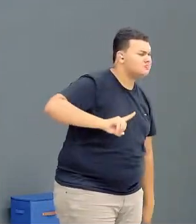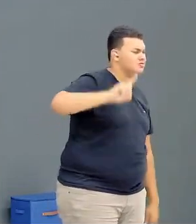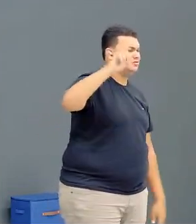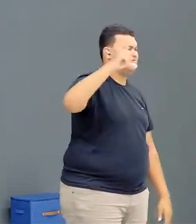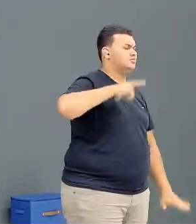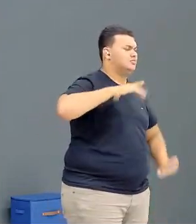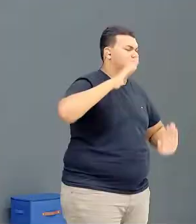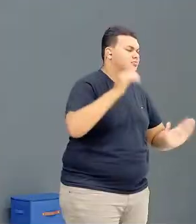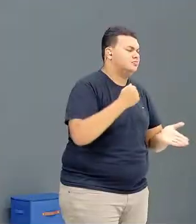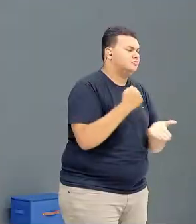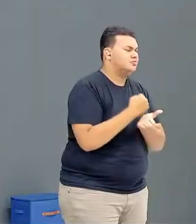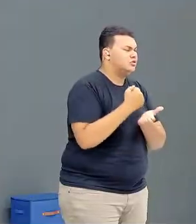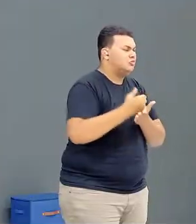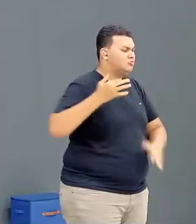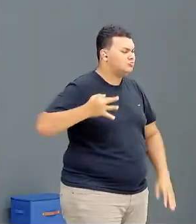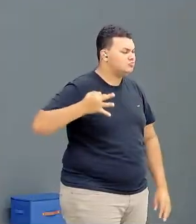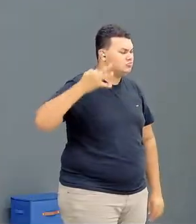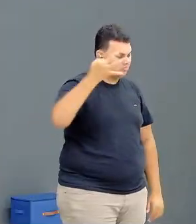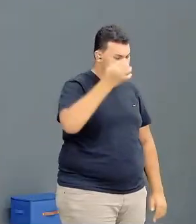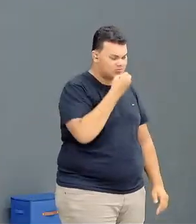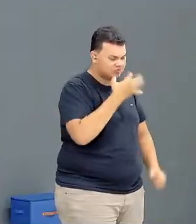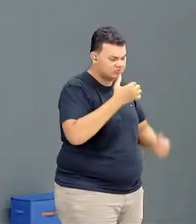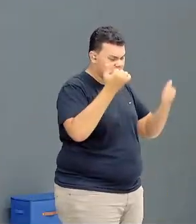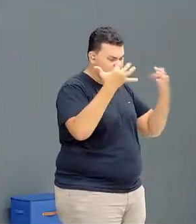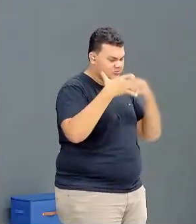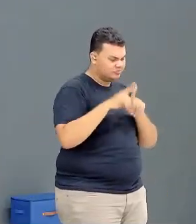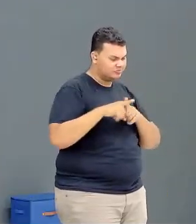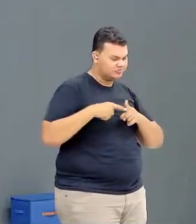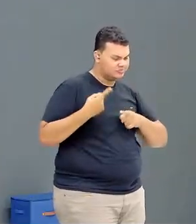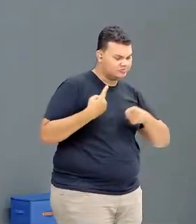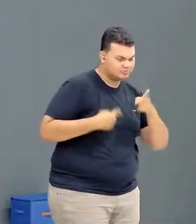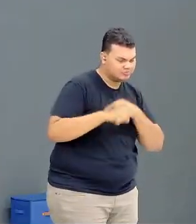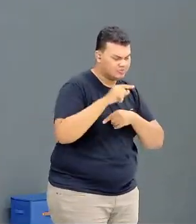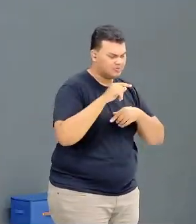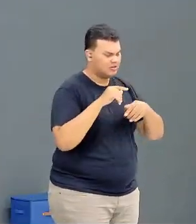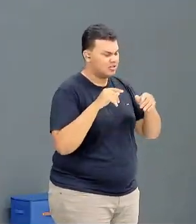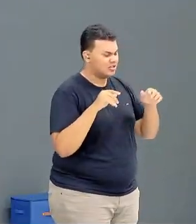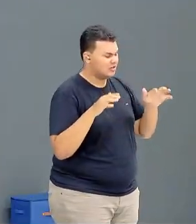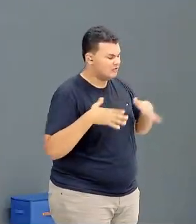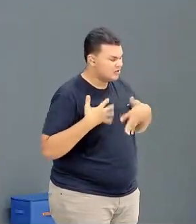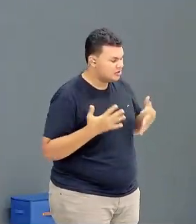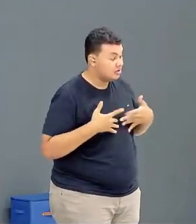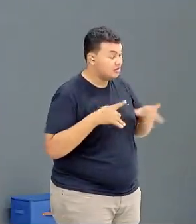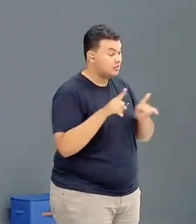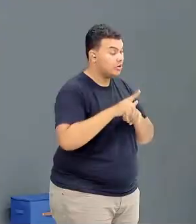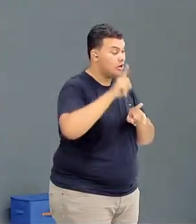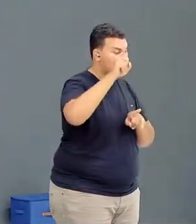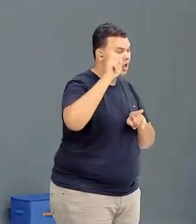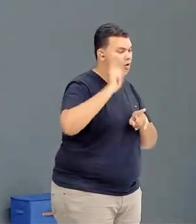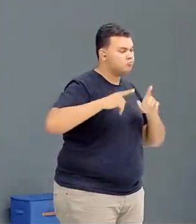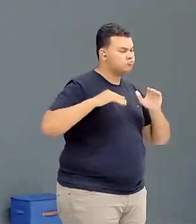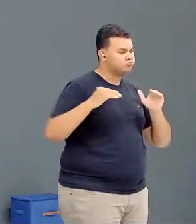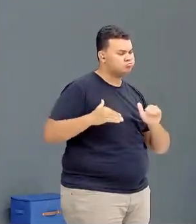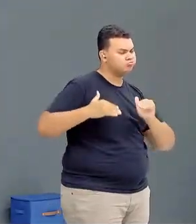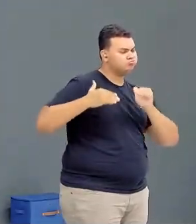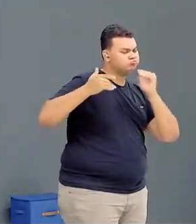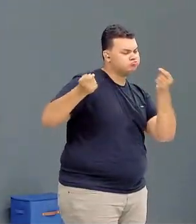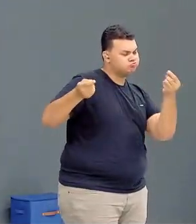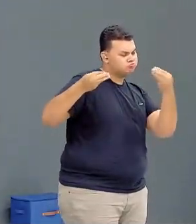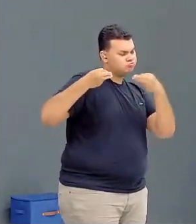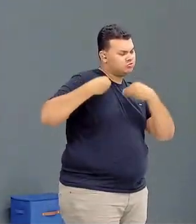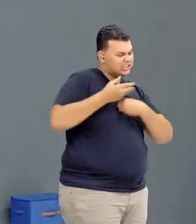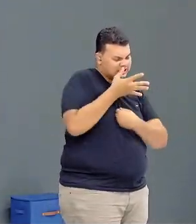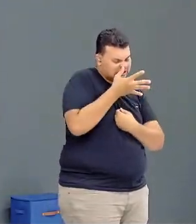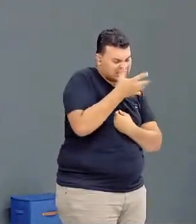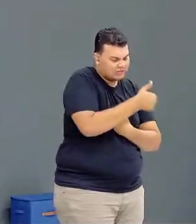que estabeleceu o nosso futuro de bênção, de prosperidade, de felicidade. Maior é aquele que nos garantiu a salvação